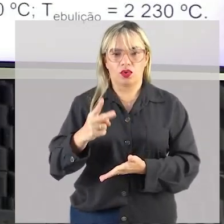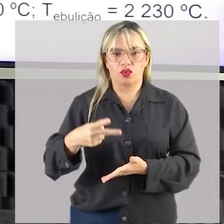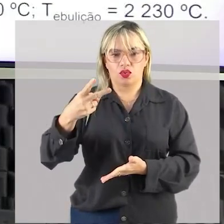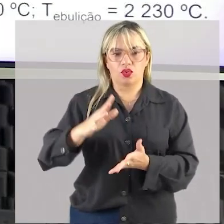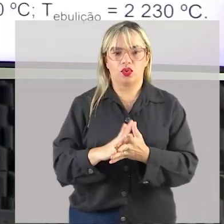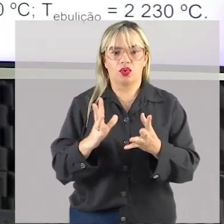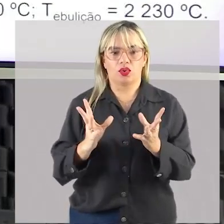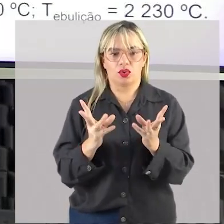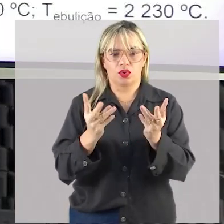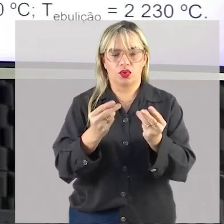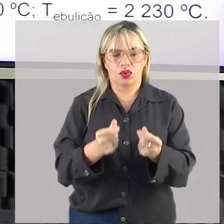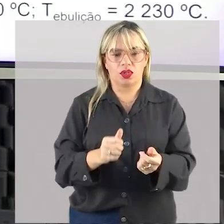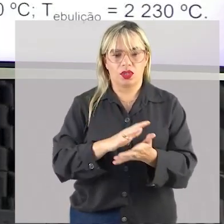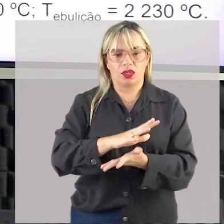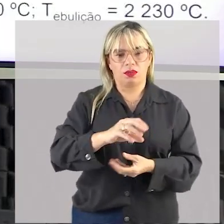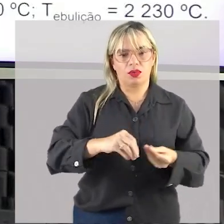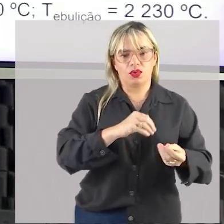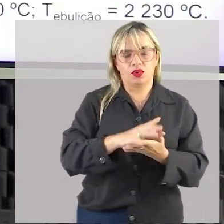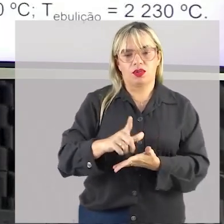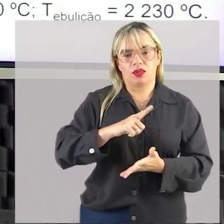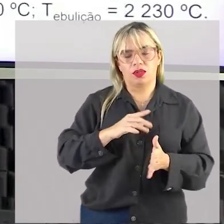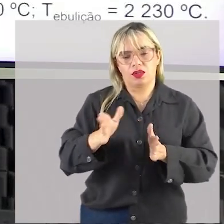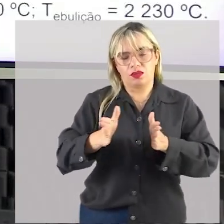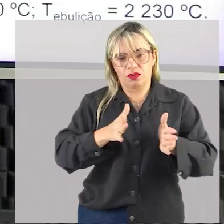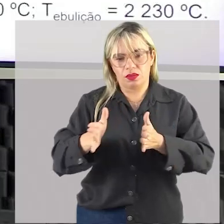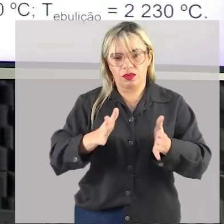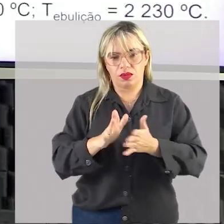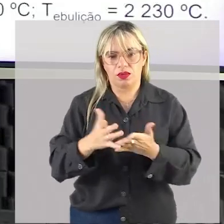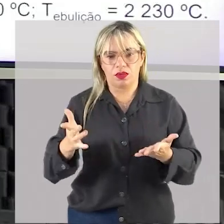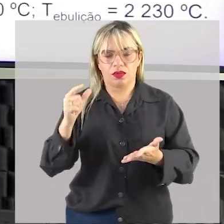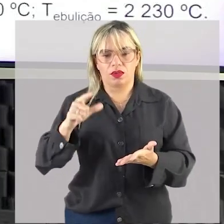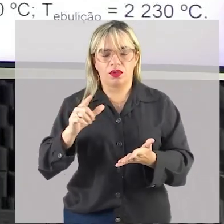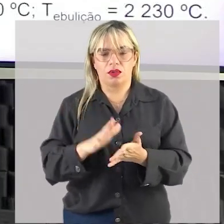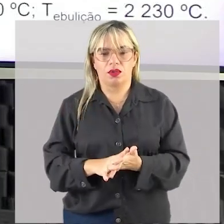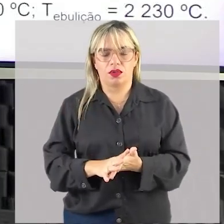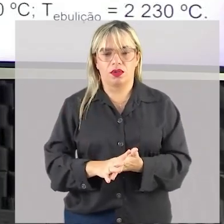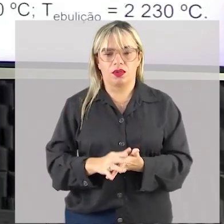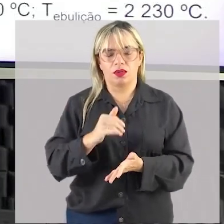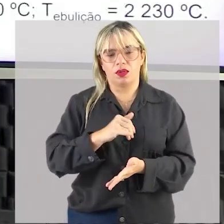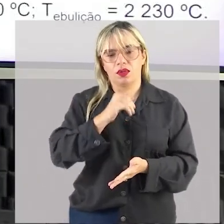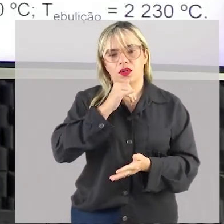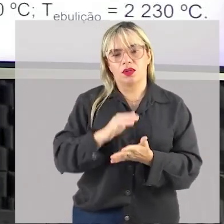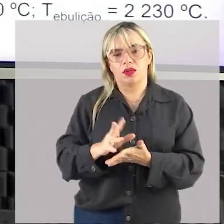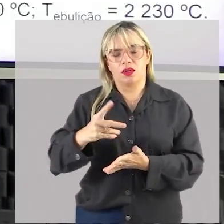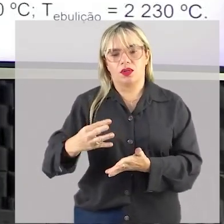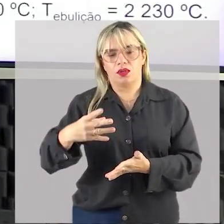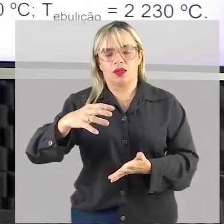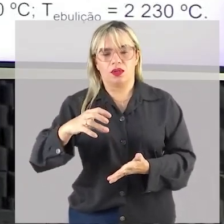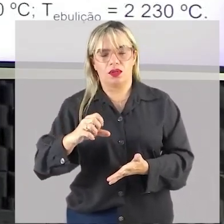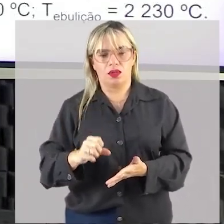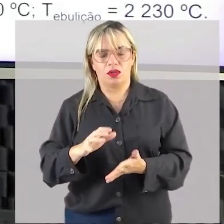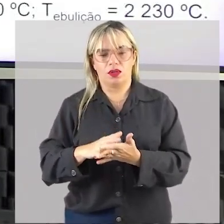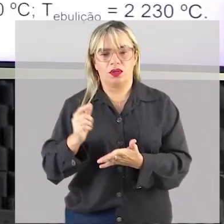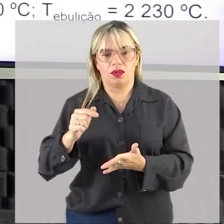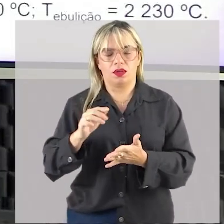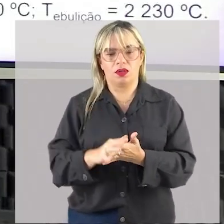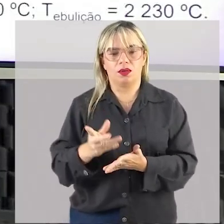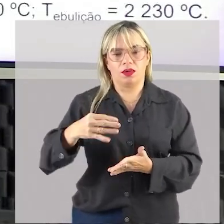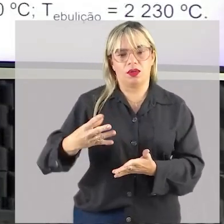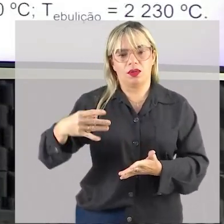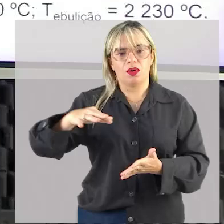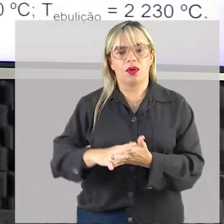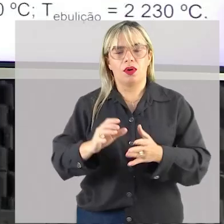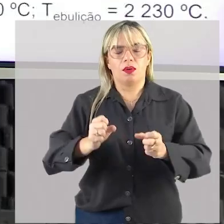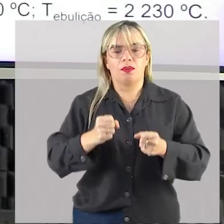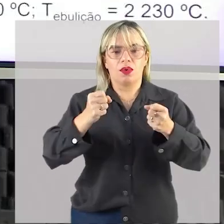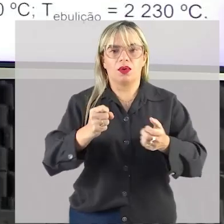A mistura ela tem intervalos, mas os casos especiais de misturas azeutéticas e azeotrópicas podem apresentar um ponto de fusão